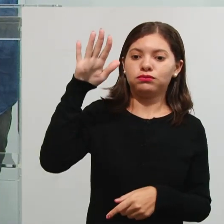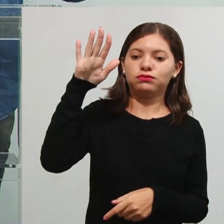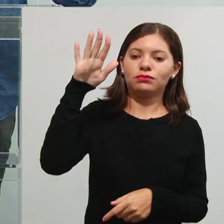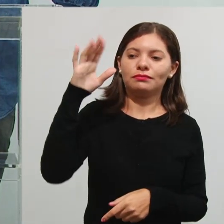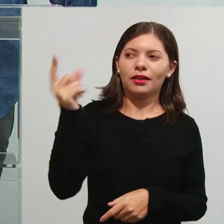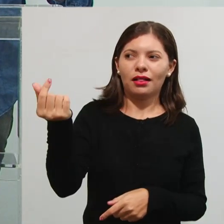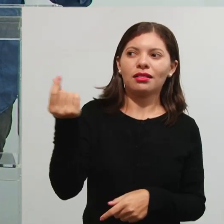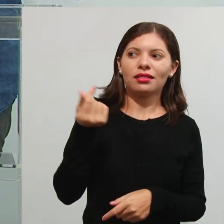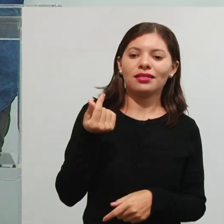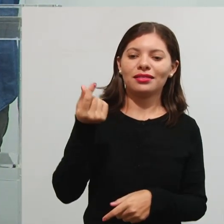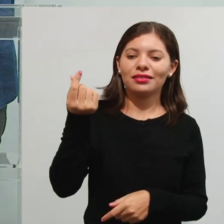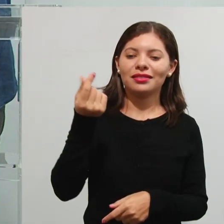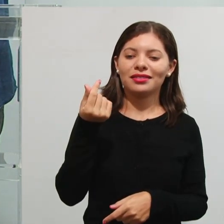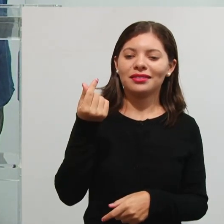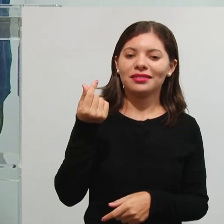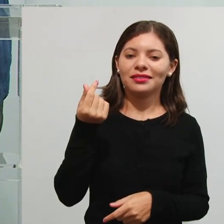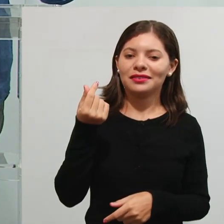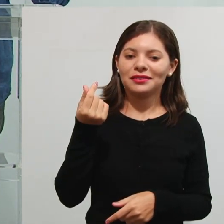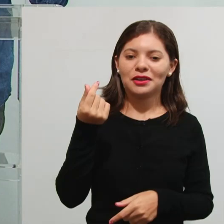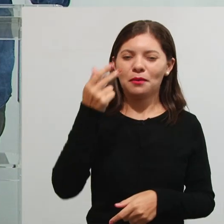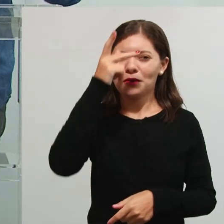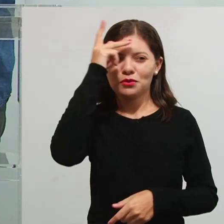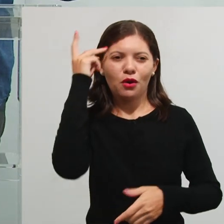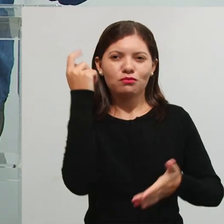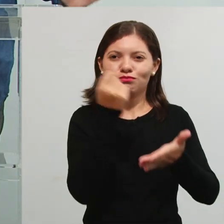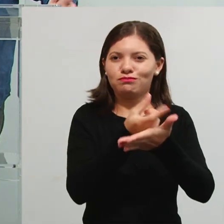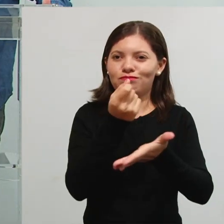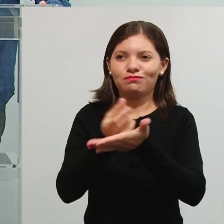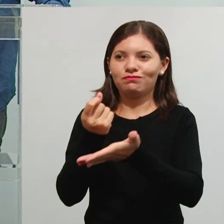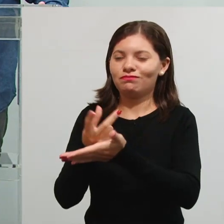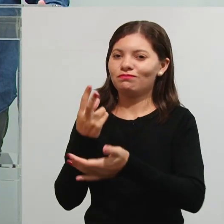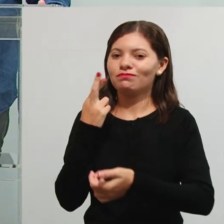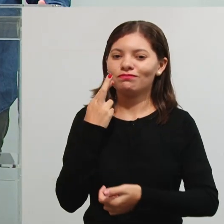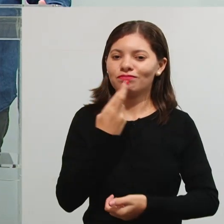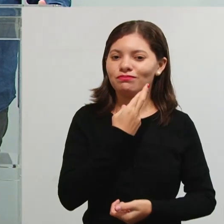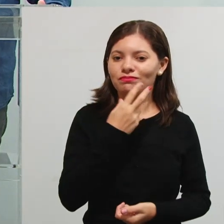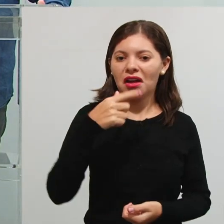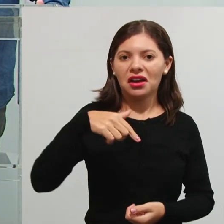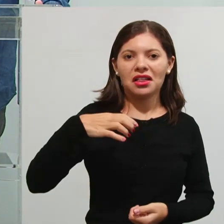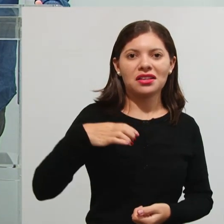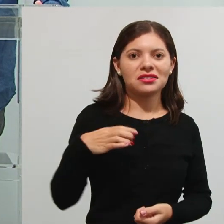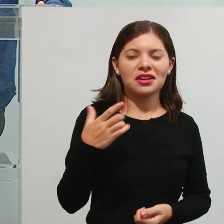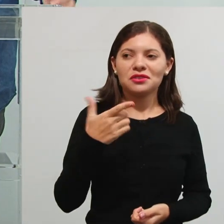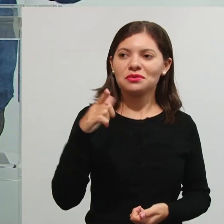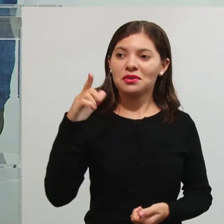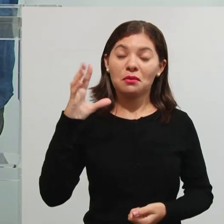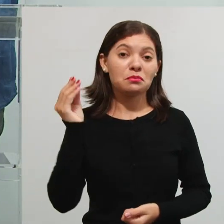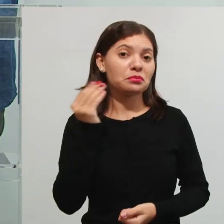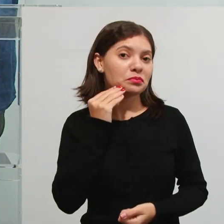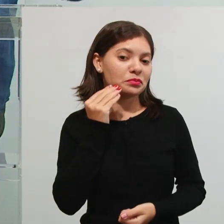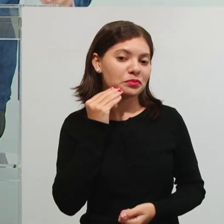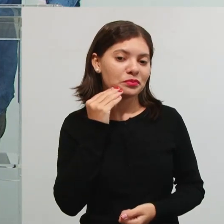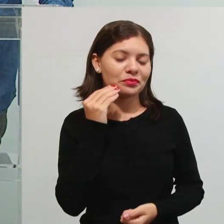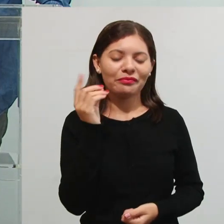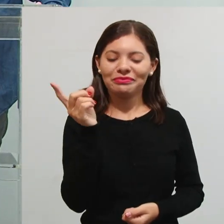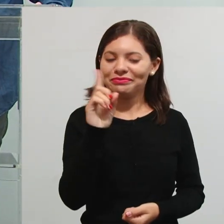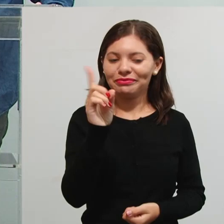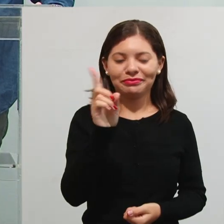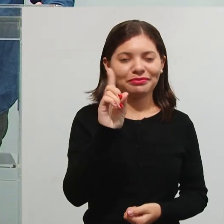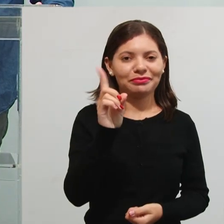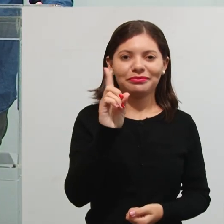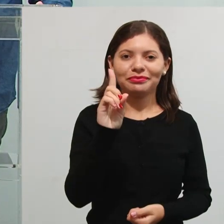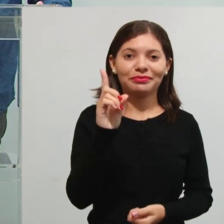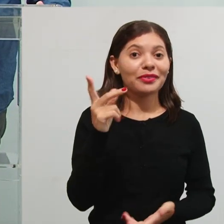dá retorno, né? As pessoas vão comprar bastante, aqui na cidade não tem, e aí vai ser uma oportunidade. Não é bem assim.